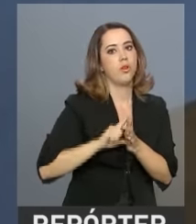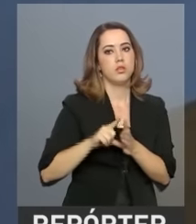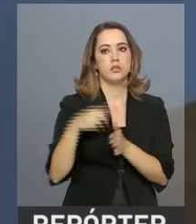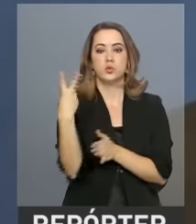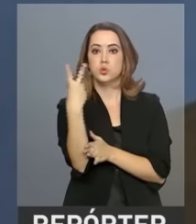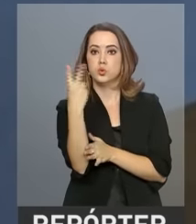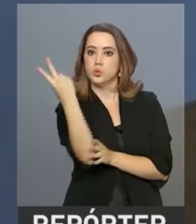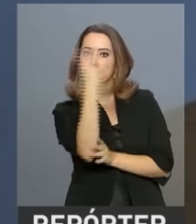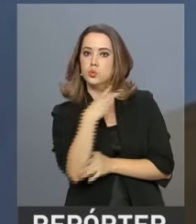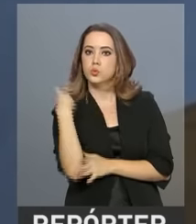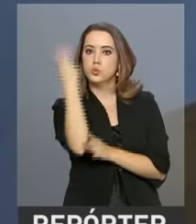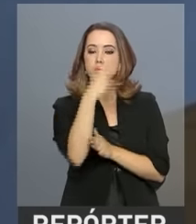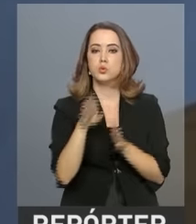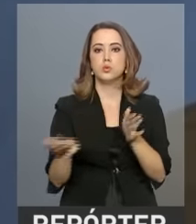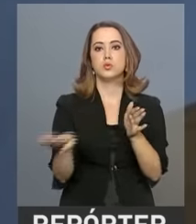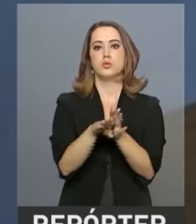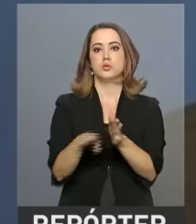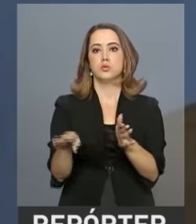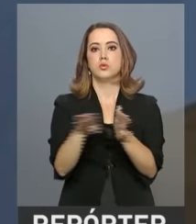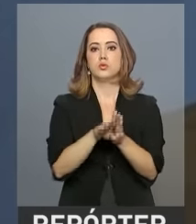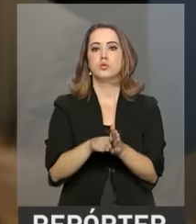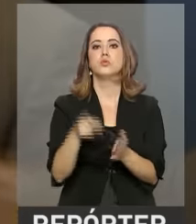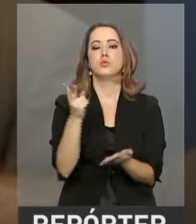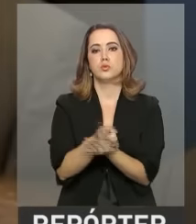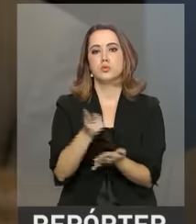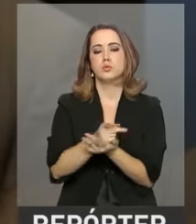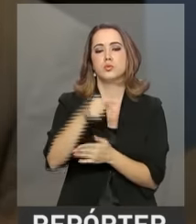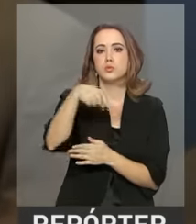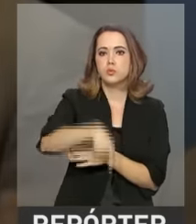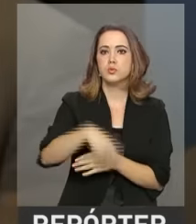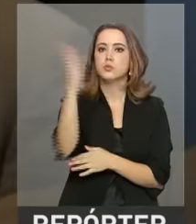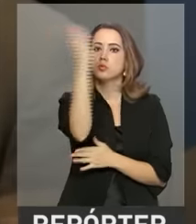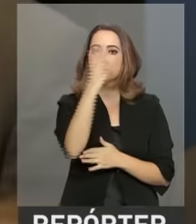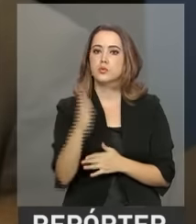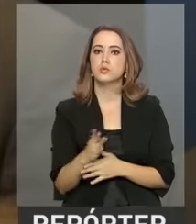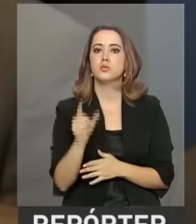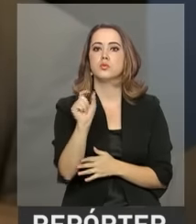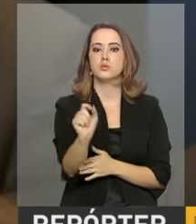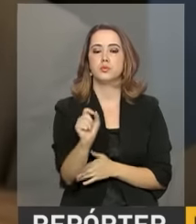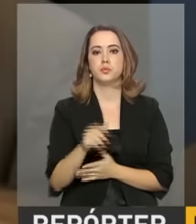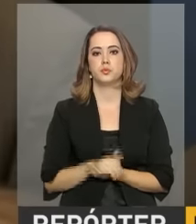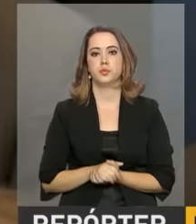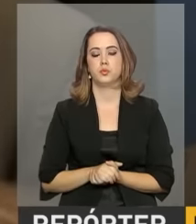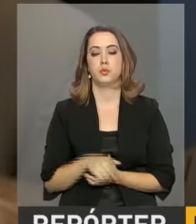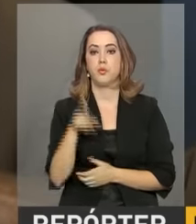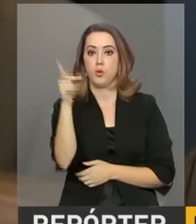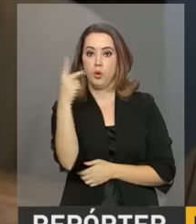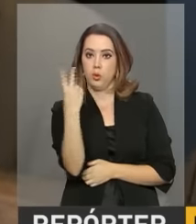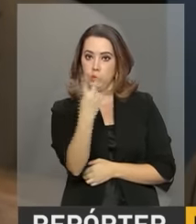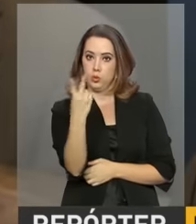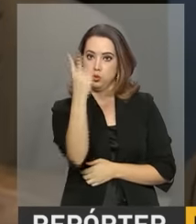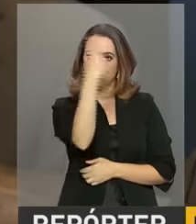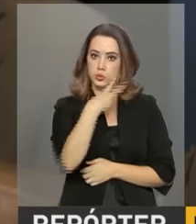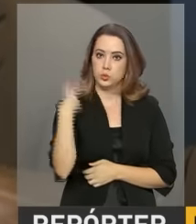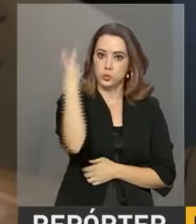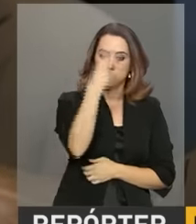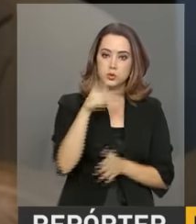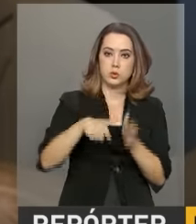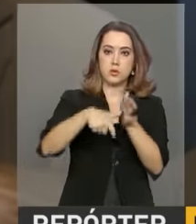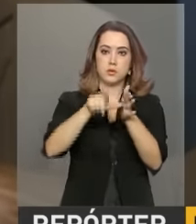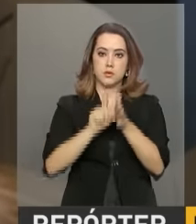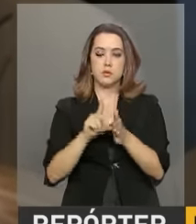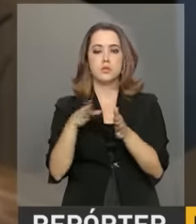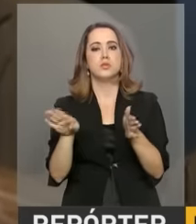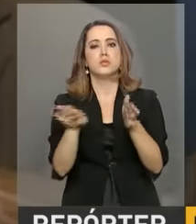de 2 horas, mesmo em voos nacionais. 2 horas é um tempo, é o tempo necessário para que as pessoas cheguem,